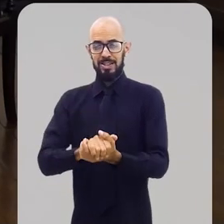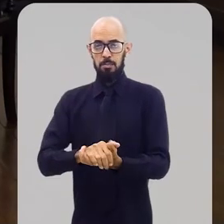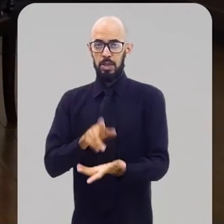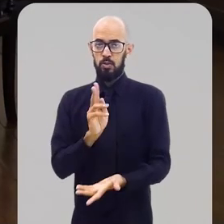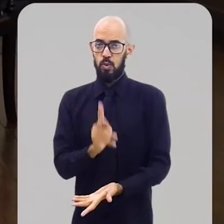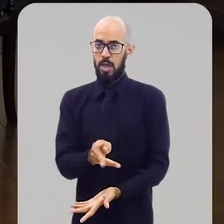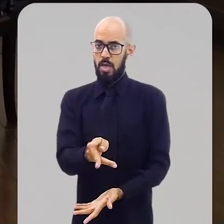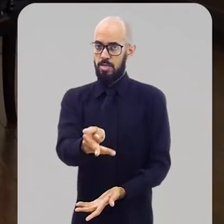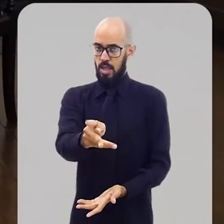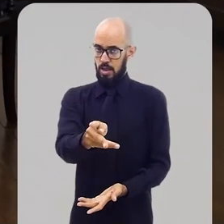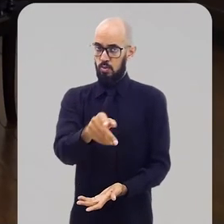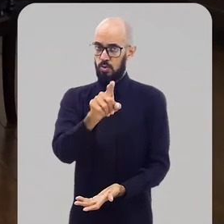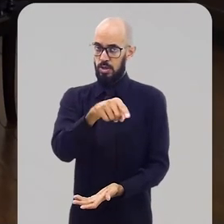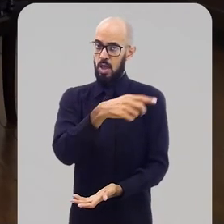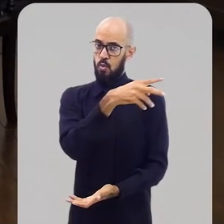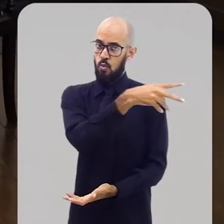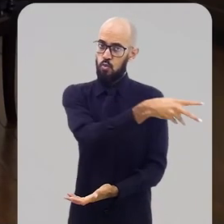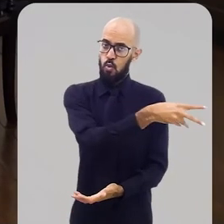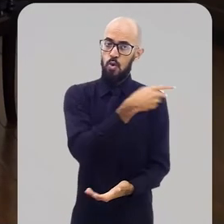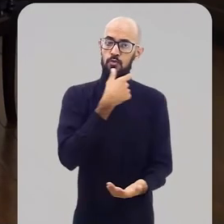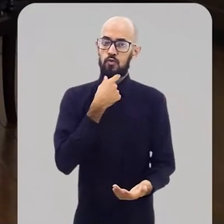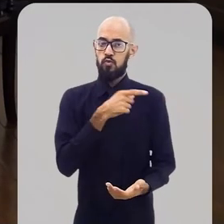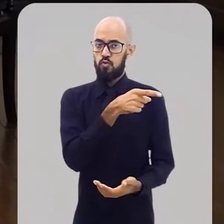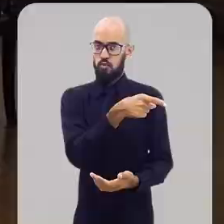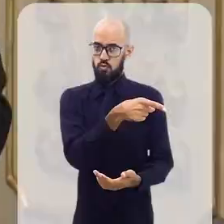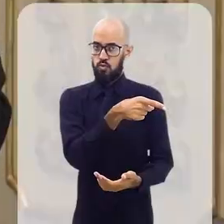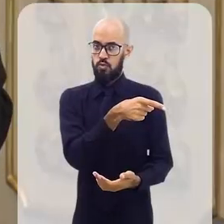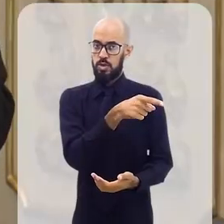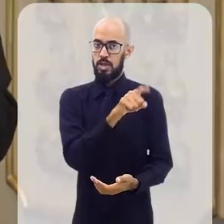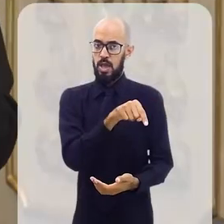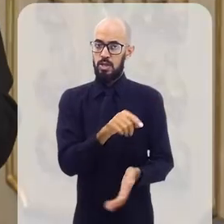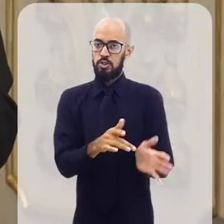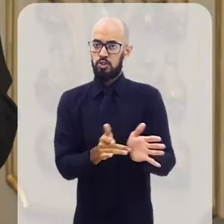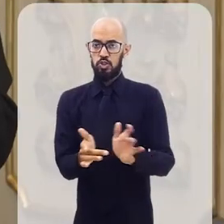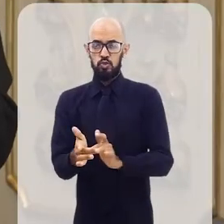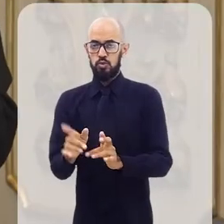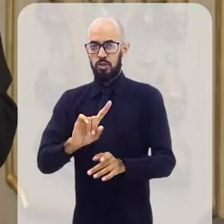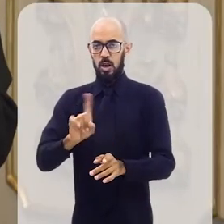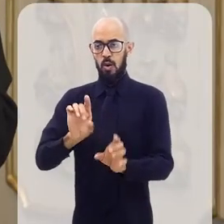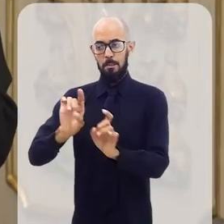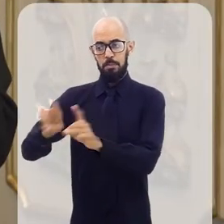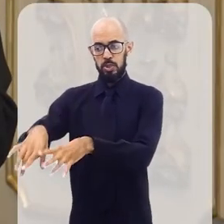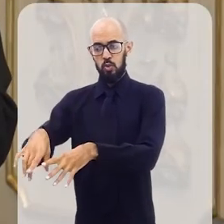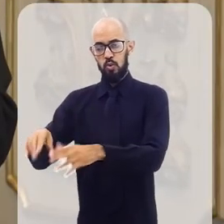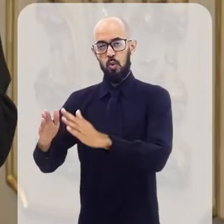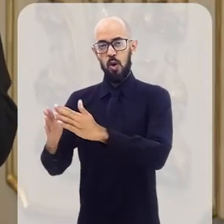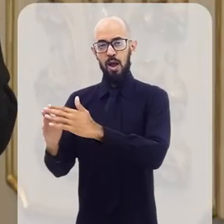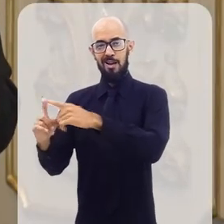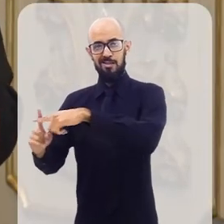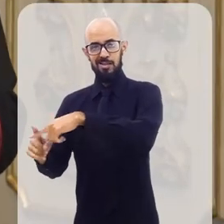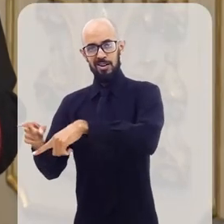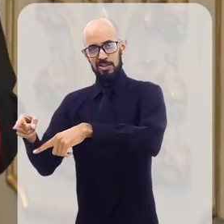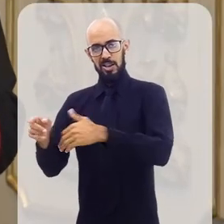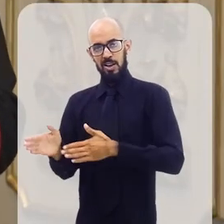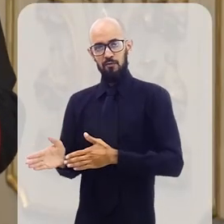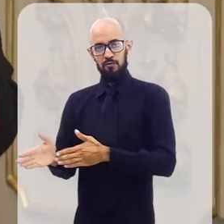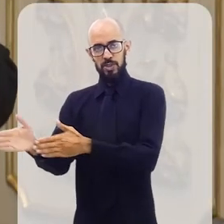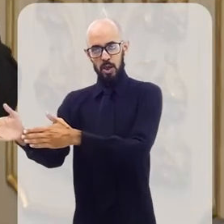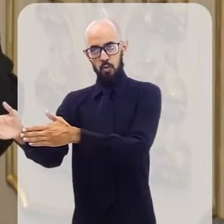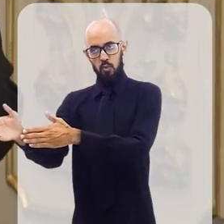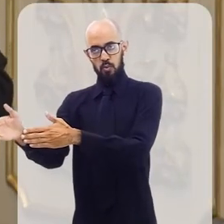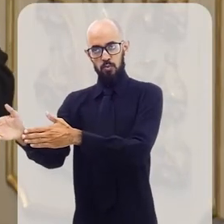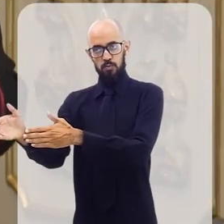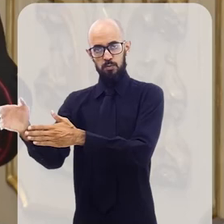eternas com o noivo que é Jesus o esposo o que não abandonou a sua esposa ele é